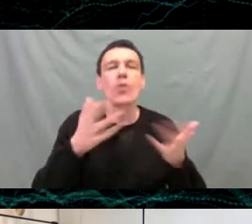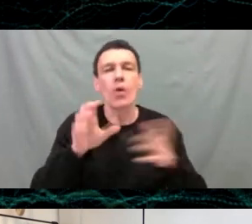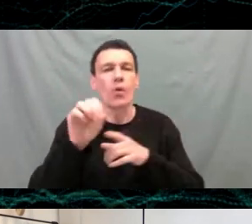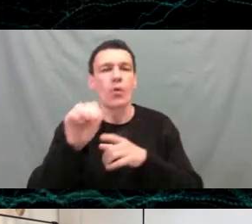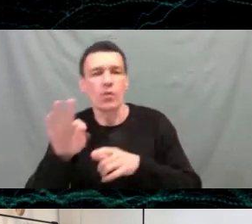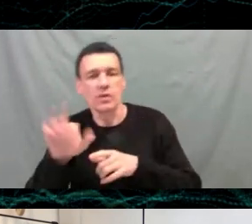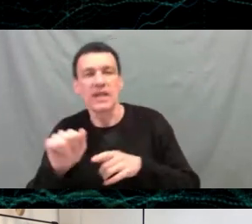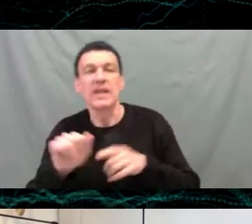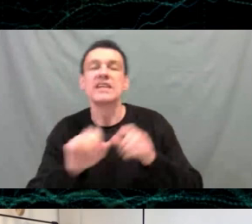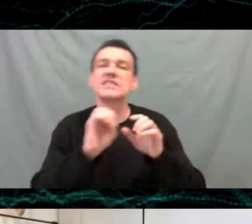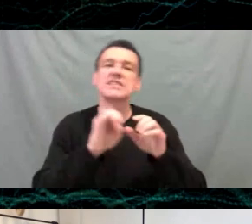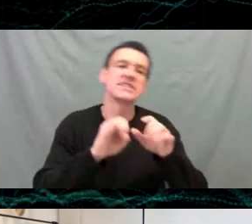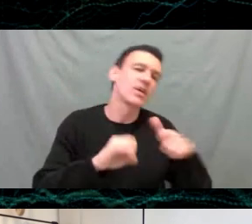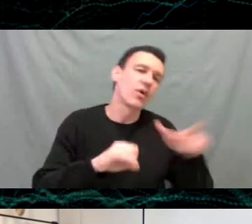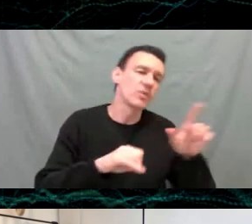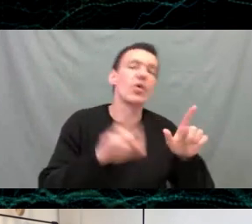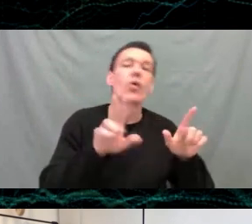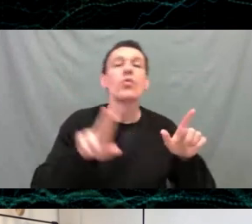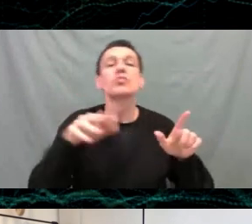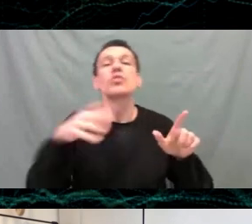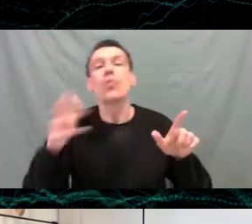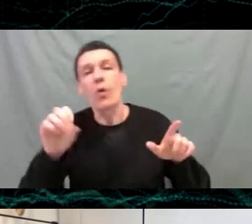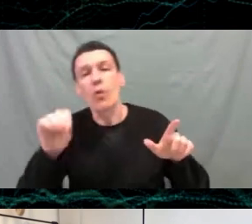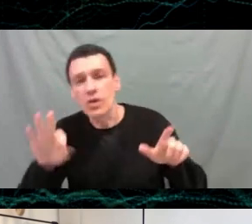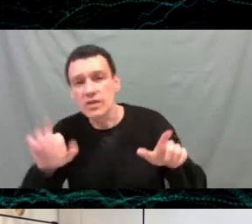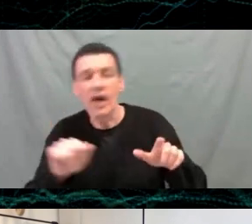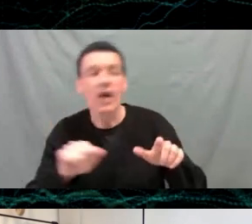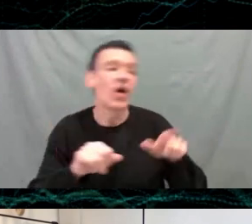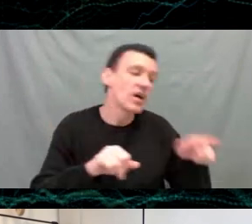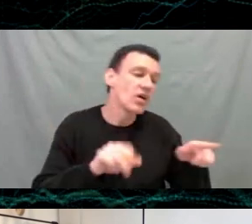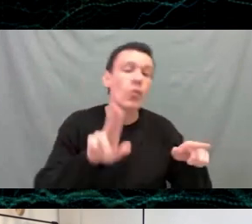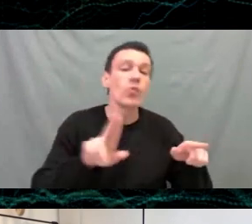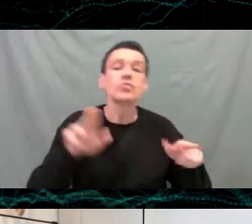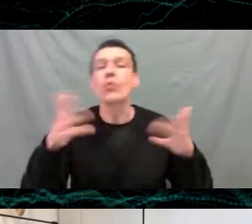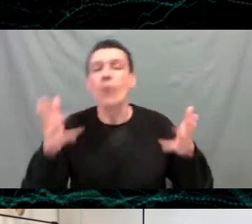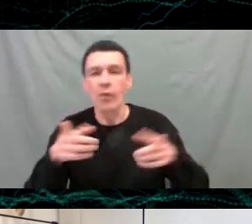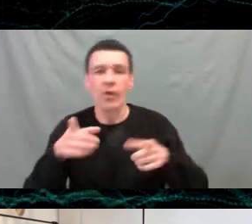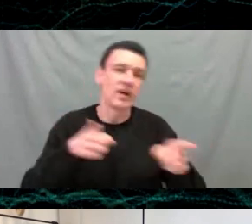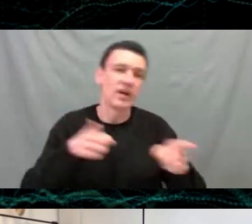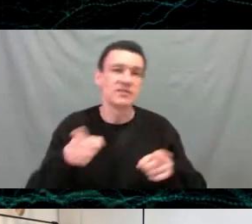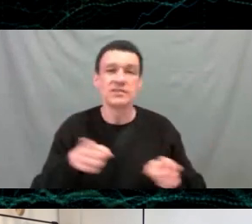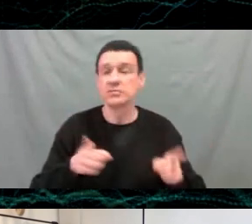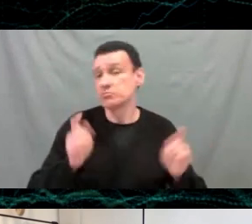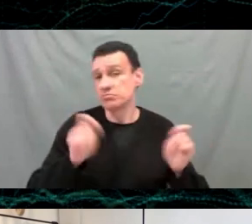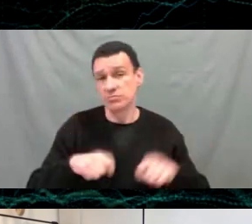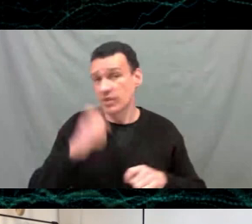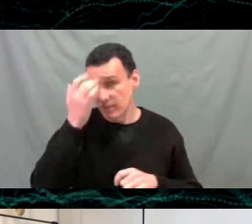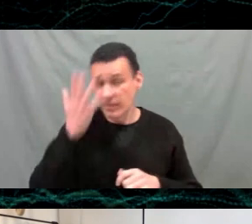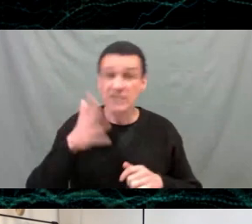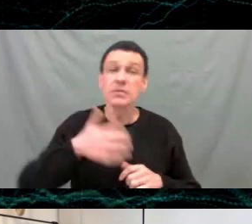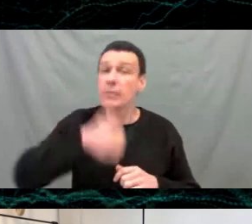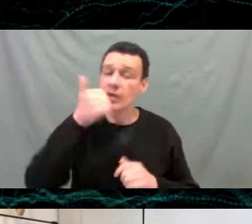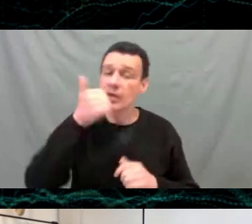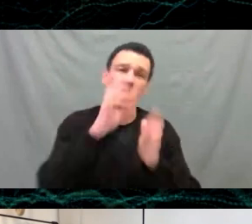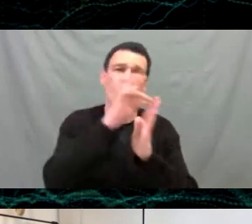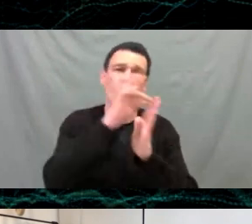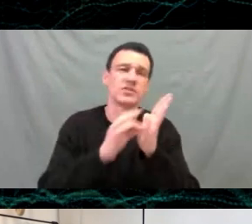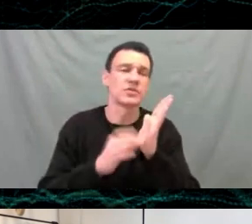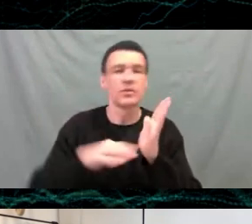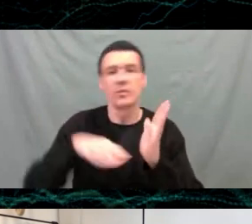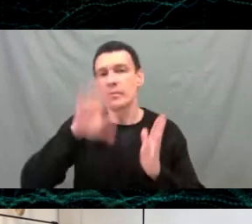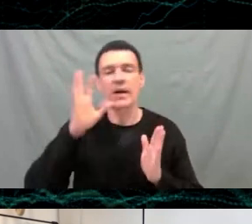utiliza tal conta ou tal role e etc. Isso é muito legal. Eu consigo deixar meus códigos mais dinâmicos, tá